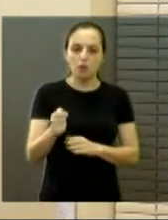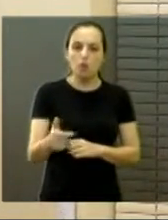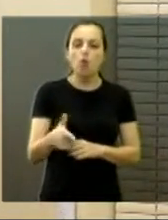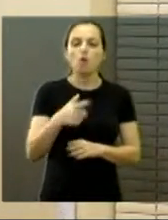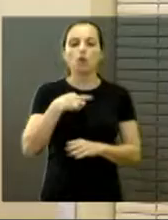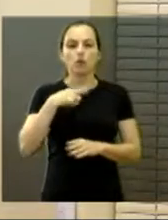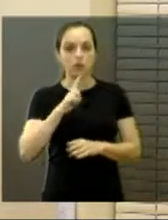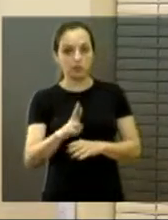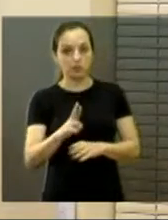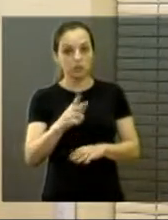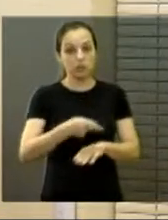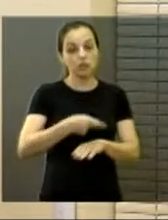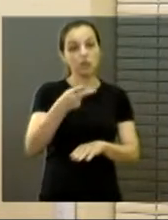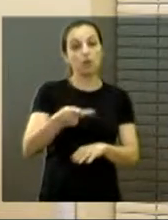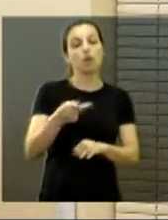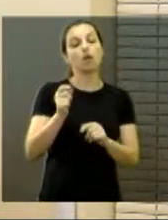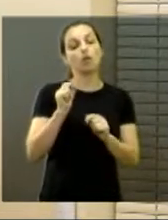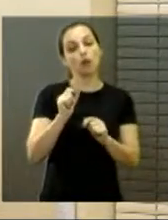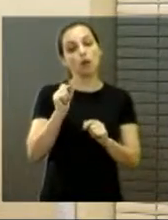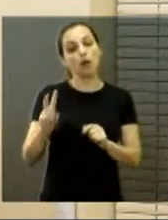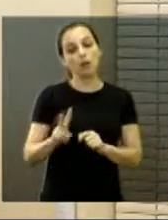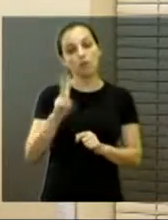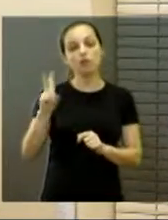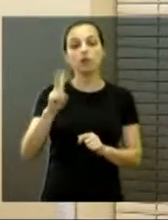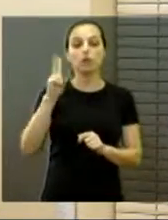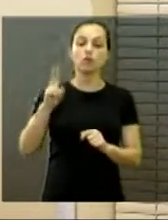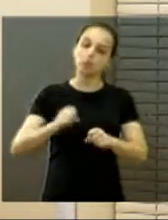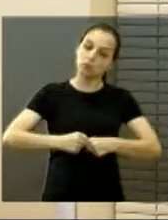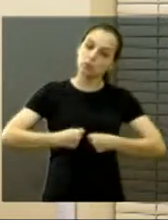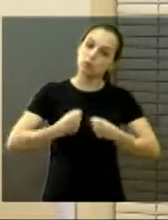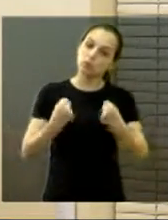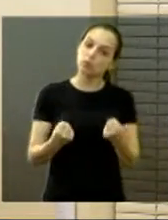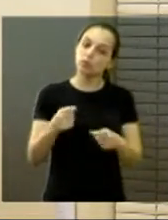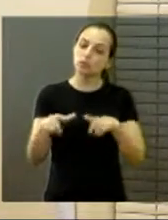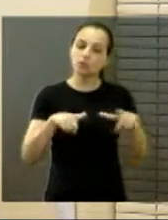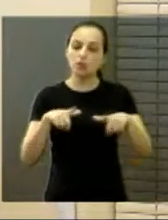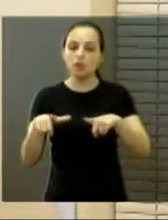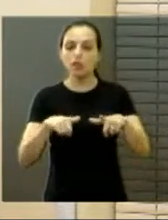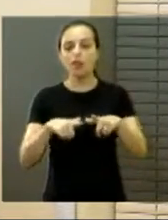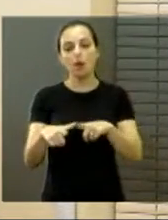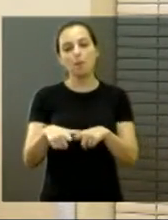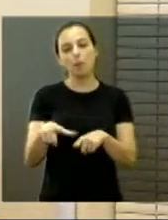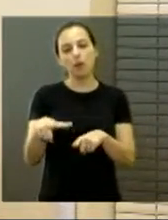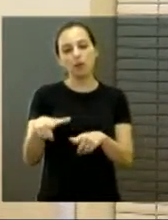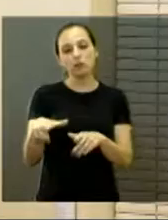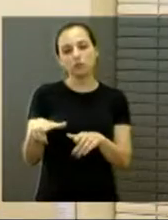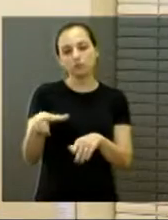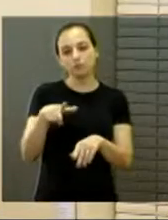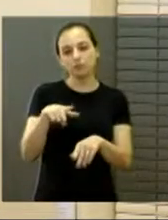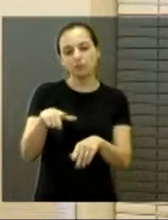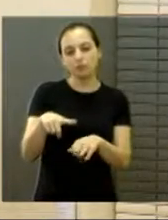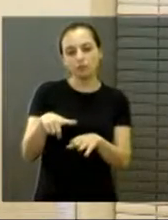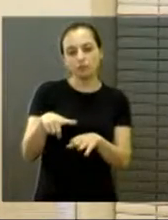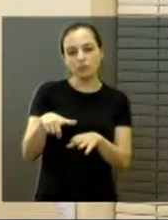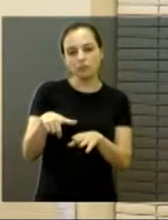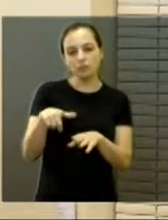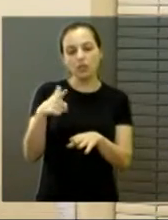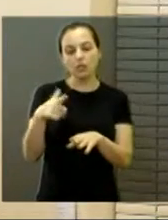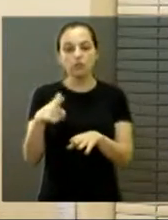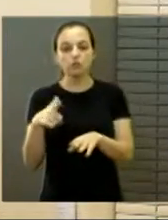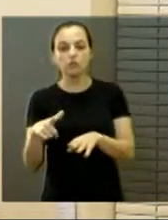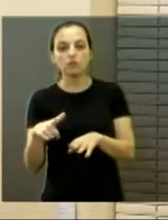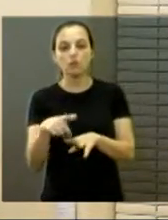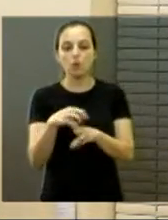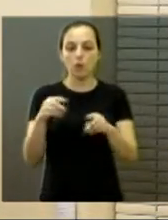Esse prêmio, ele vem para poder valorizar um esforço, um trabalho que até muito pouco tempo no Brasil e ainda hoje é